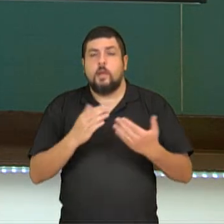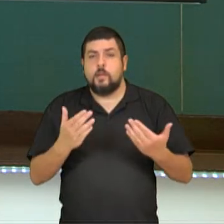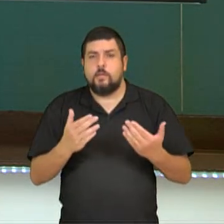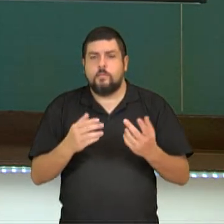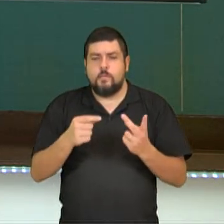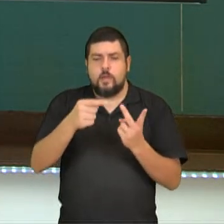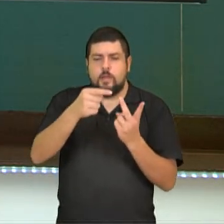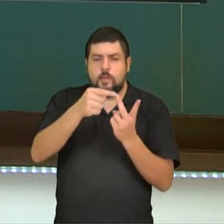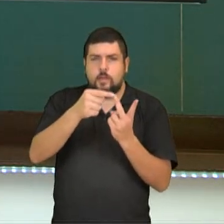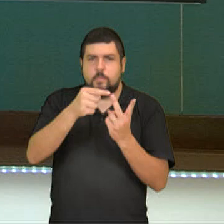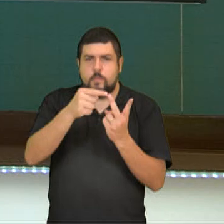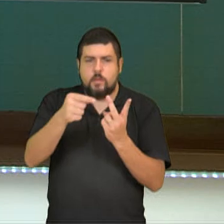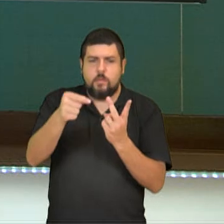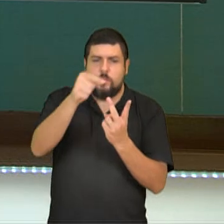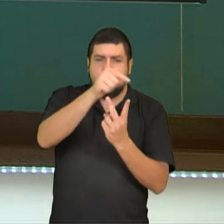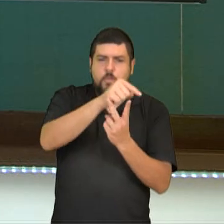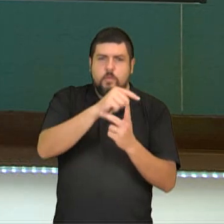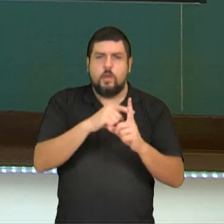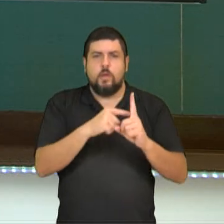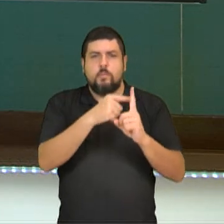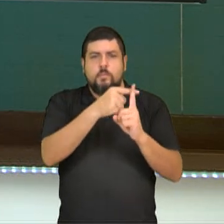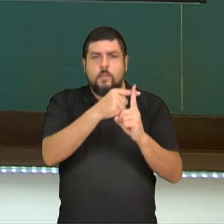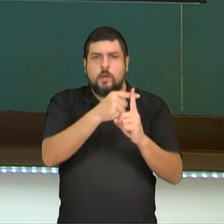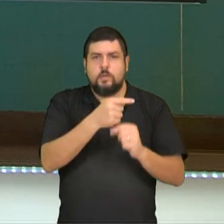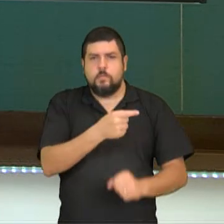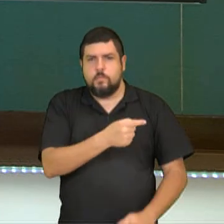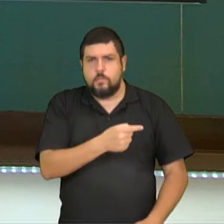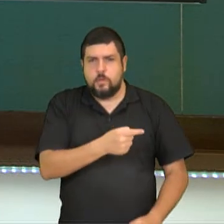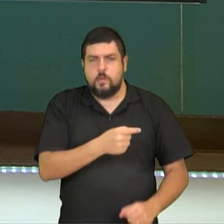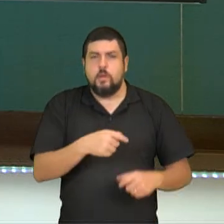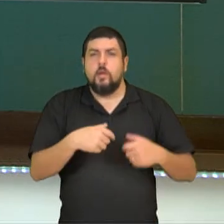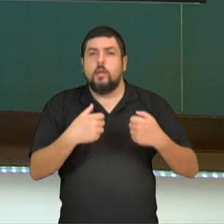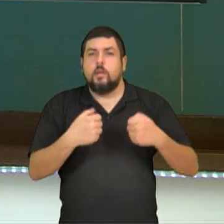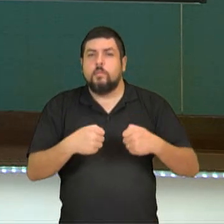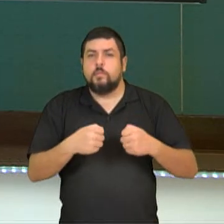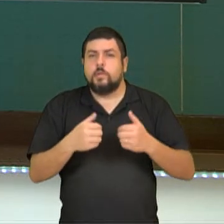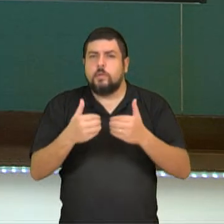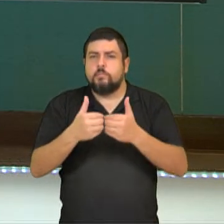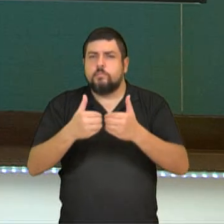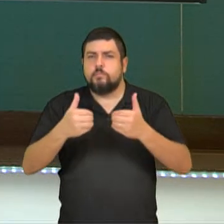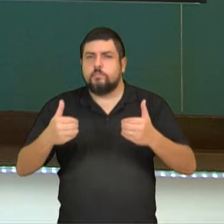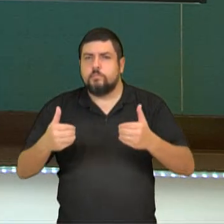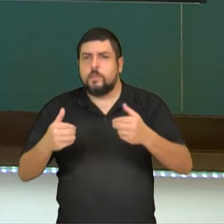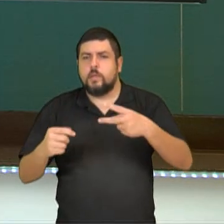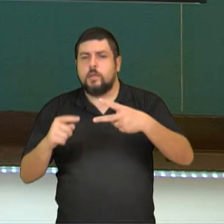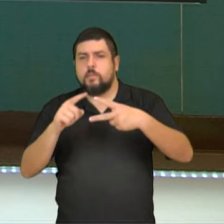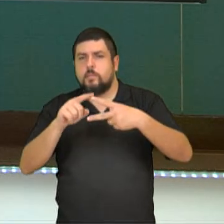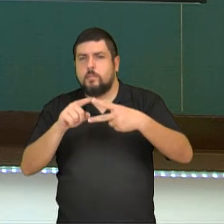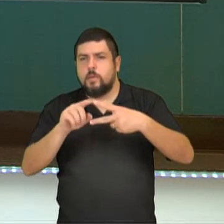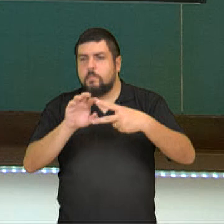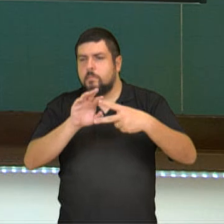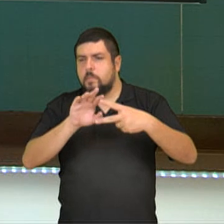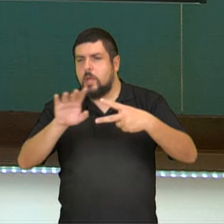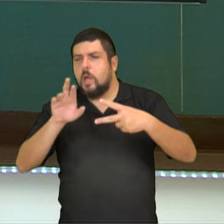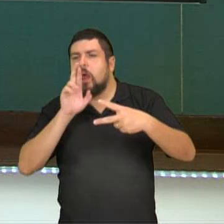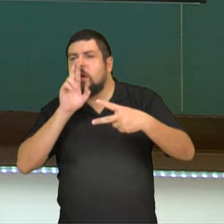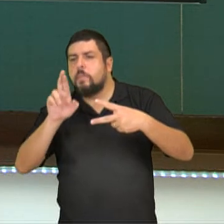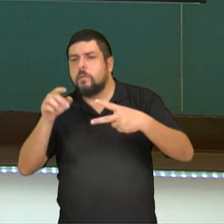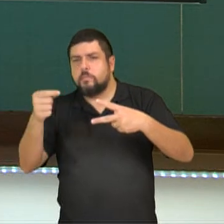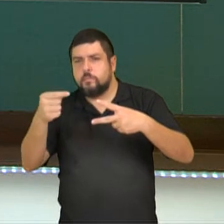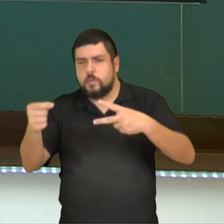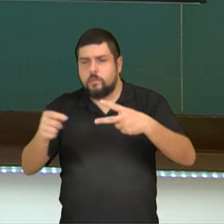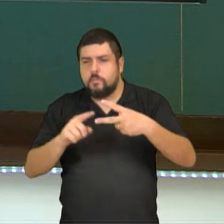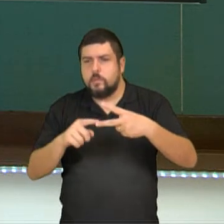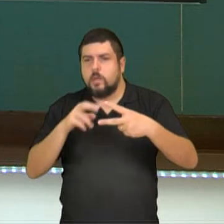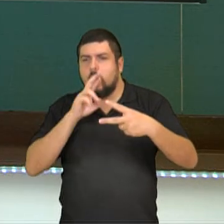mais ou menos, nós vamos ter que separar isso em duas respostas, tá? Então, nós vamos fazer lá, menos 2 mais 4, que é a